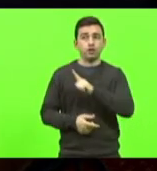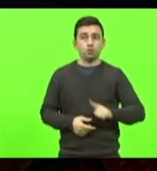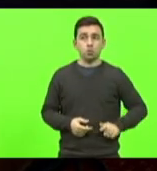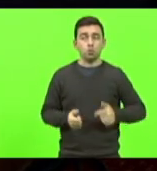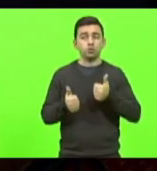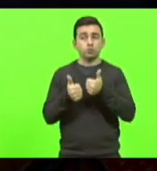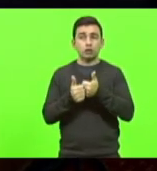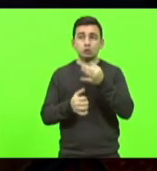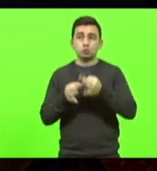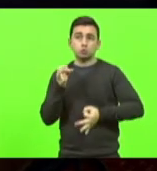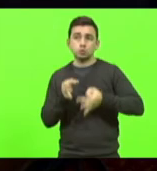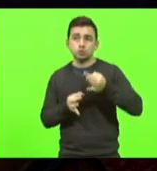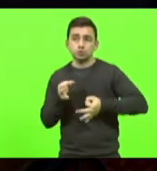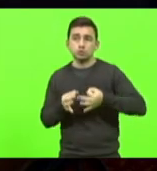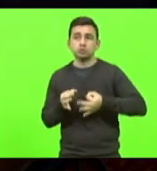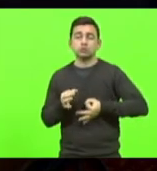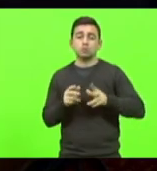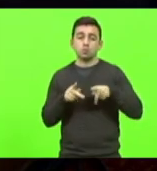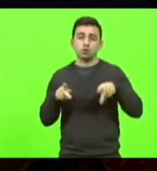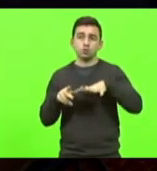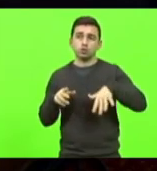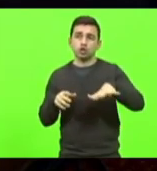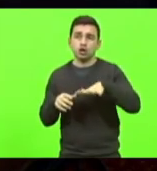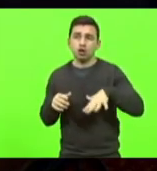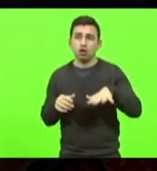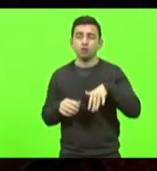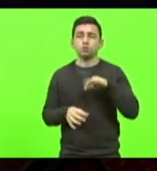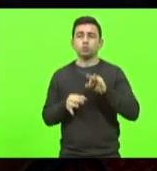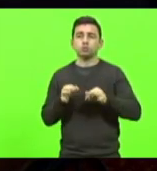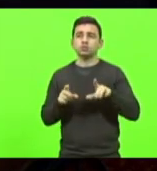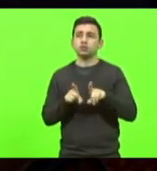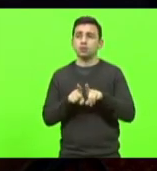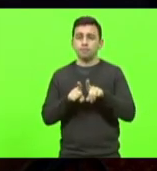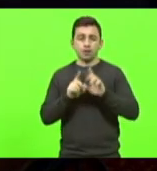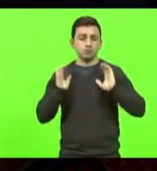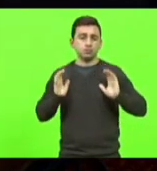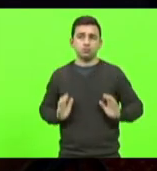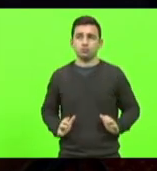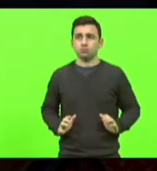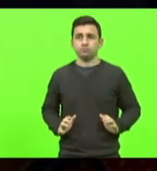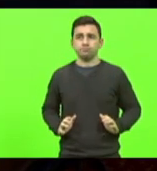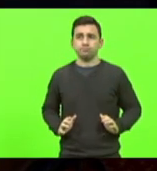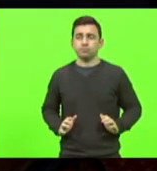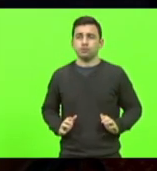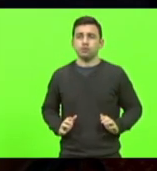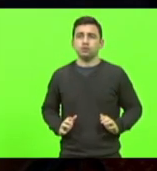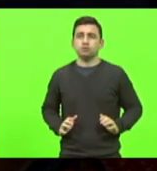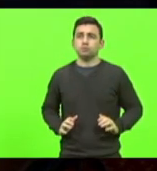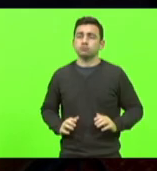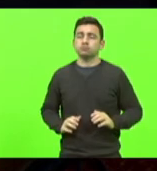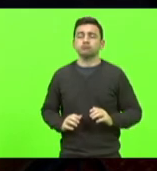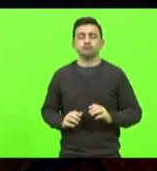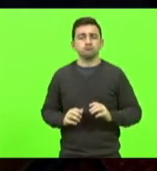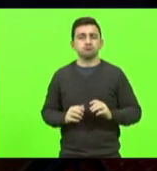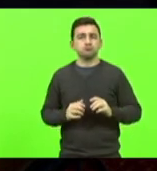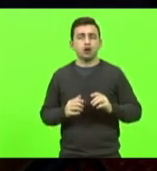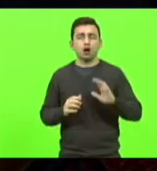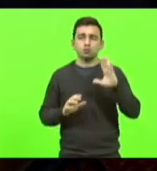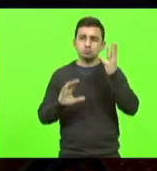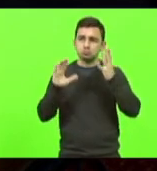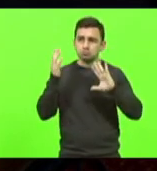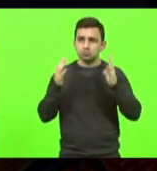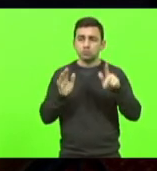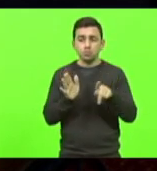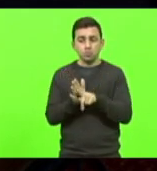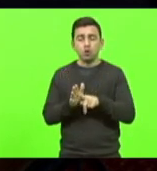Tribunal de Justiça ao procurador-geral de justiça e aos cidadãos na forma e nos casos previstos nesta